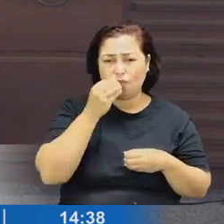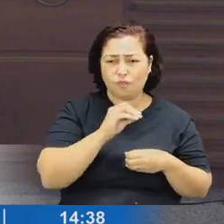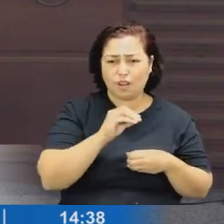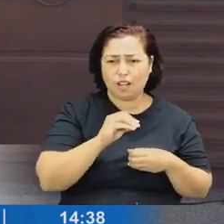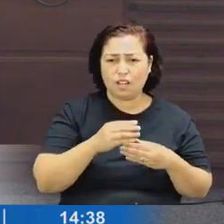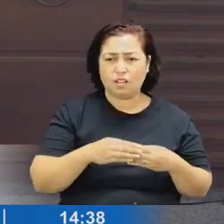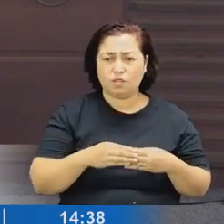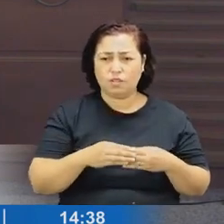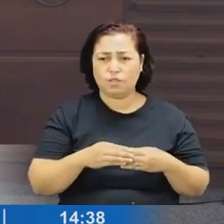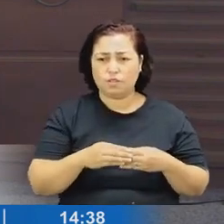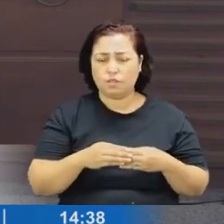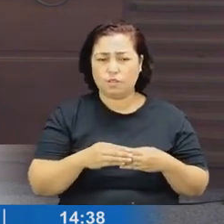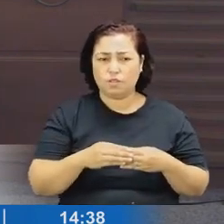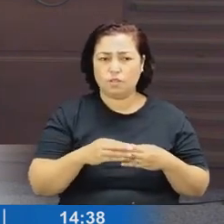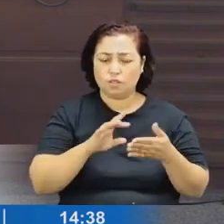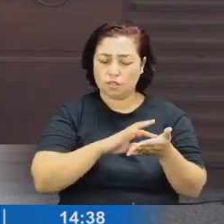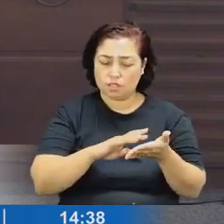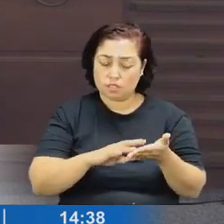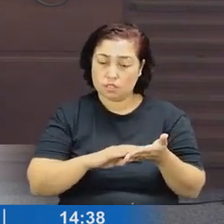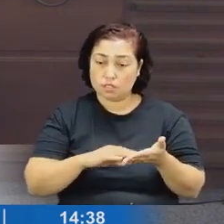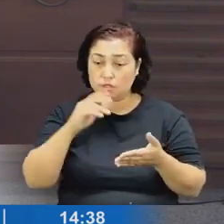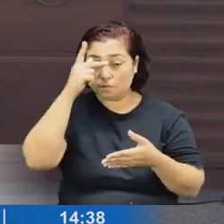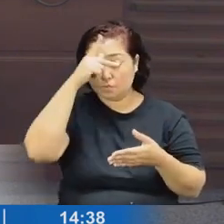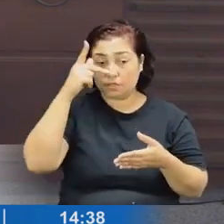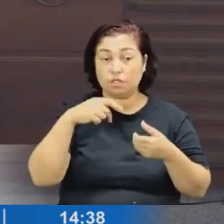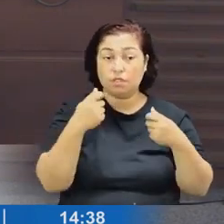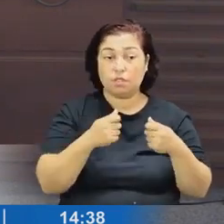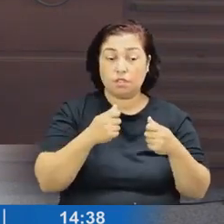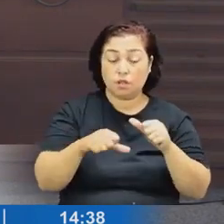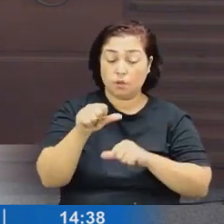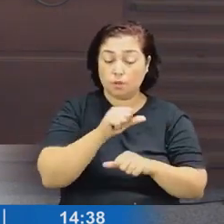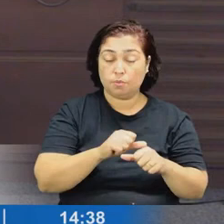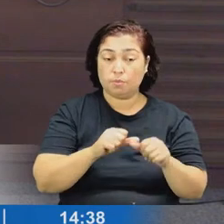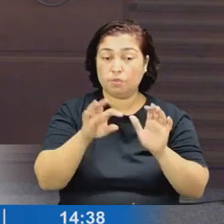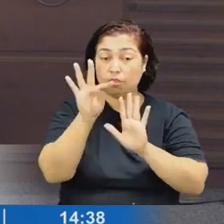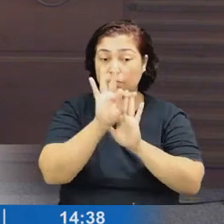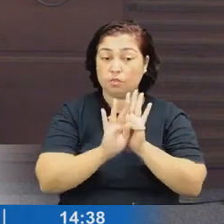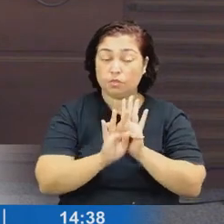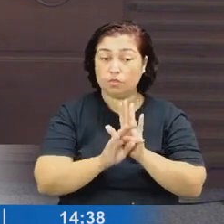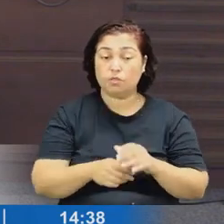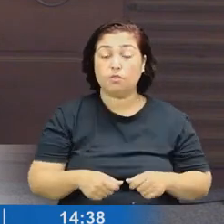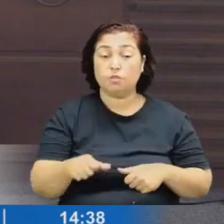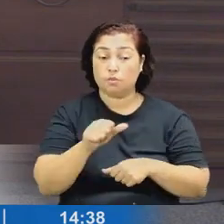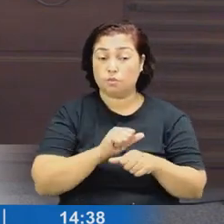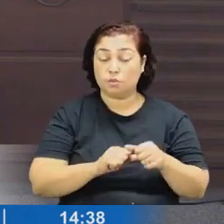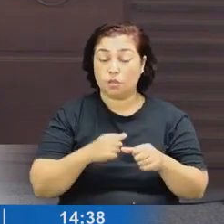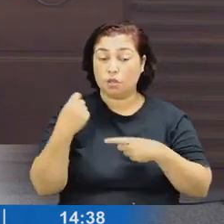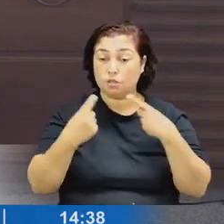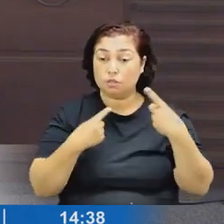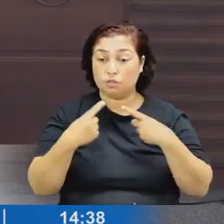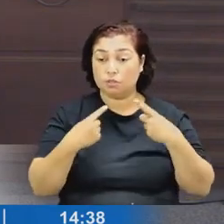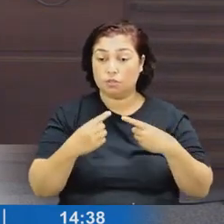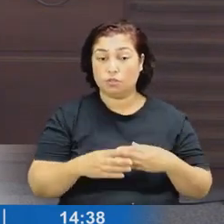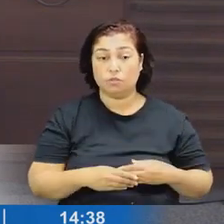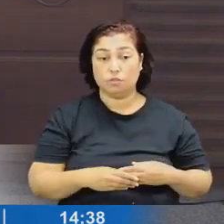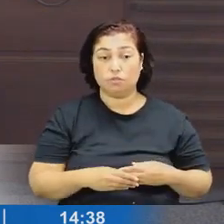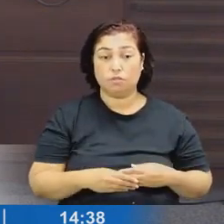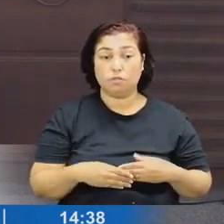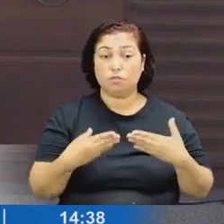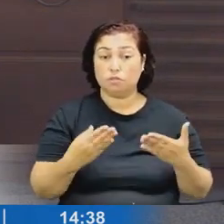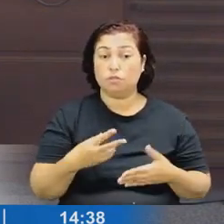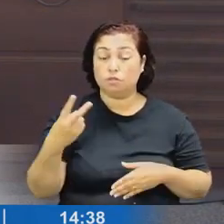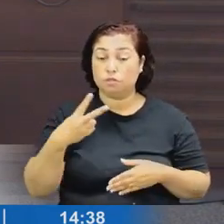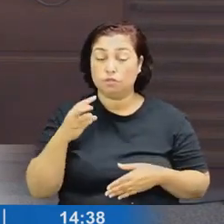de cadastro de pessoa tem que mudar o texto tem que mudar o evento tem que mandar estratégia política entende se você investe 2.000